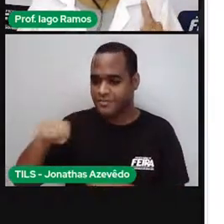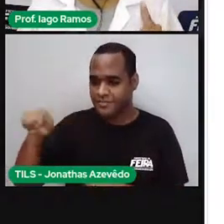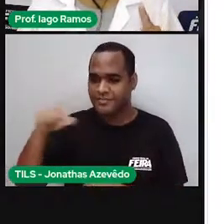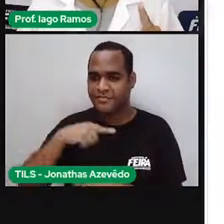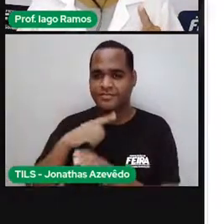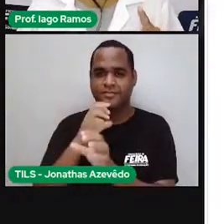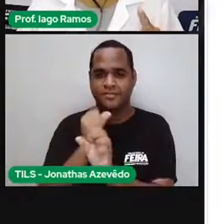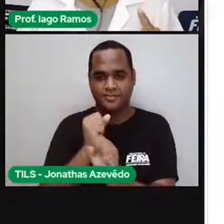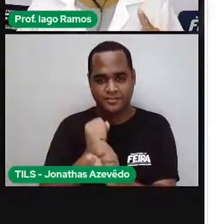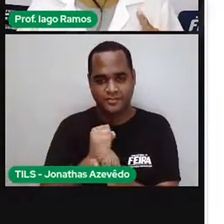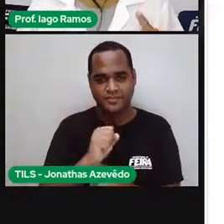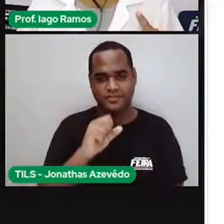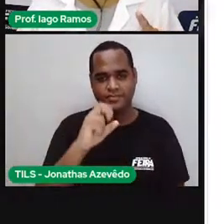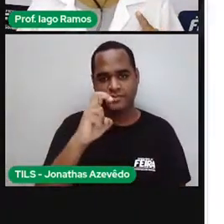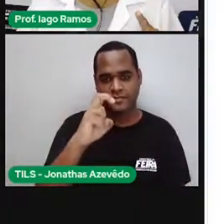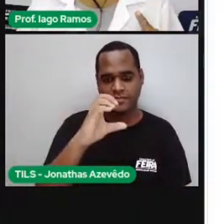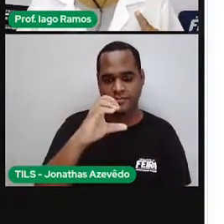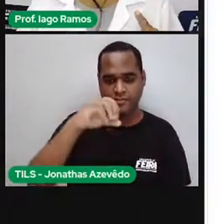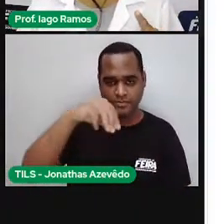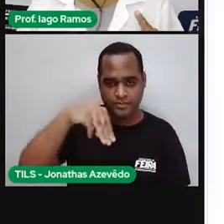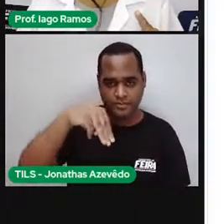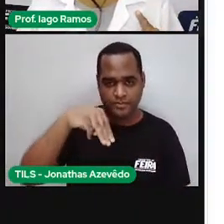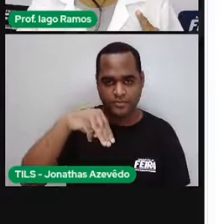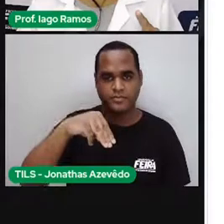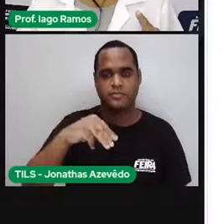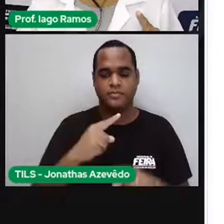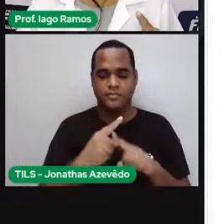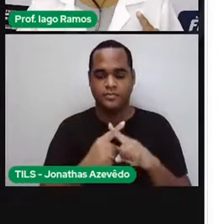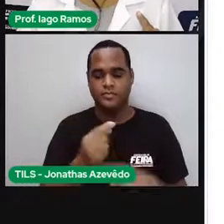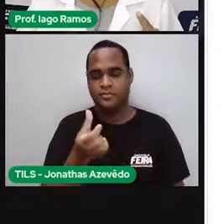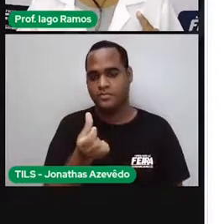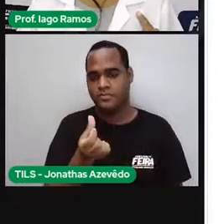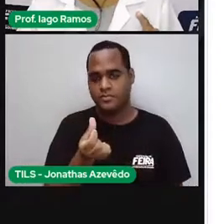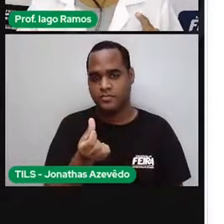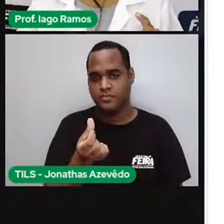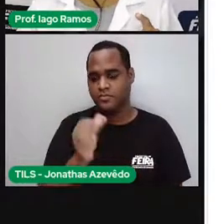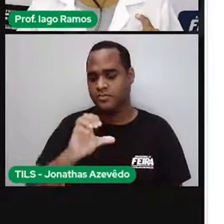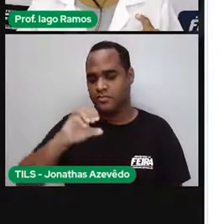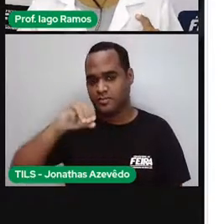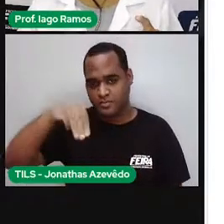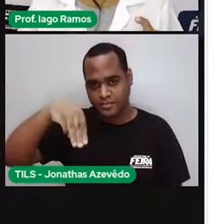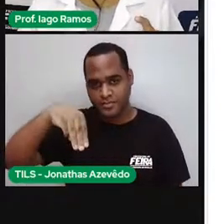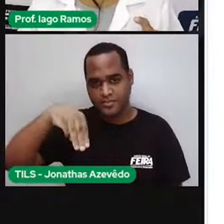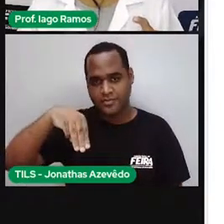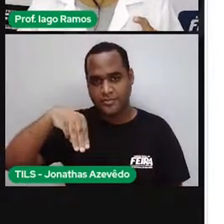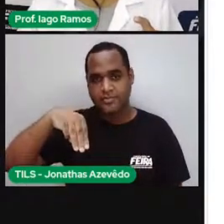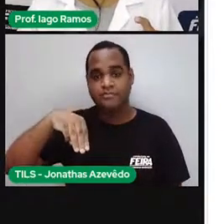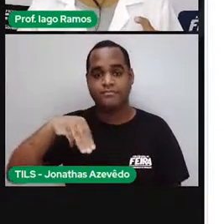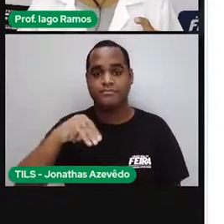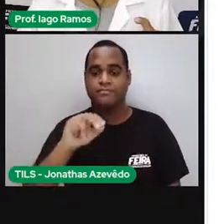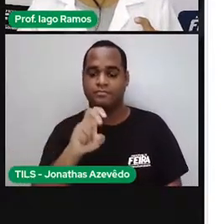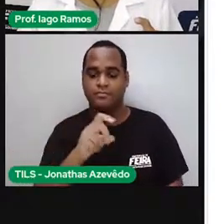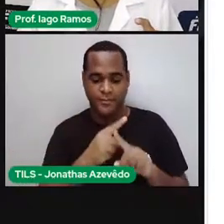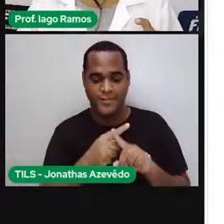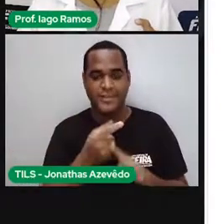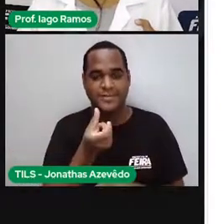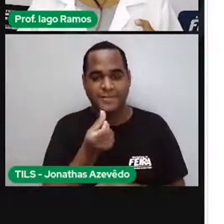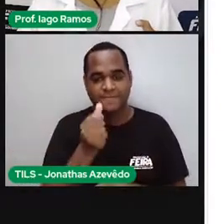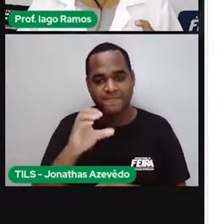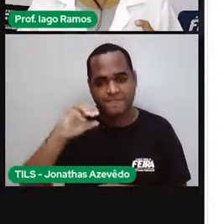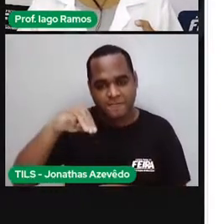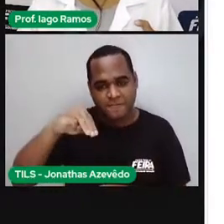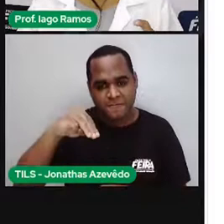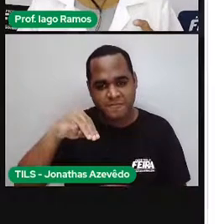pontinha ó 5 x 6 o 5 x